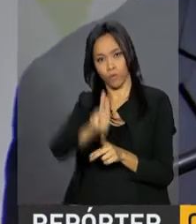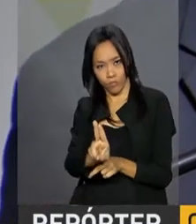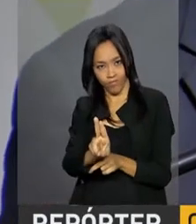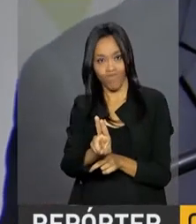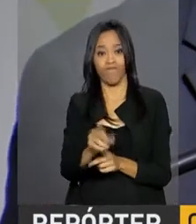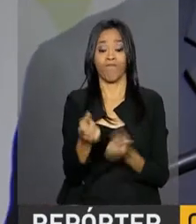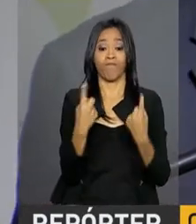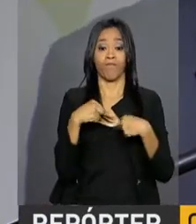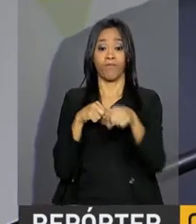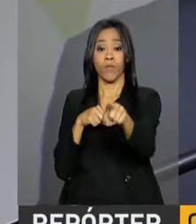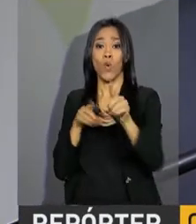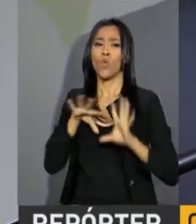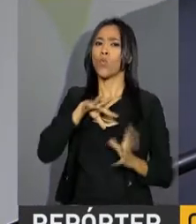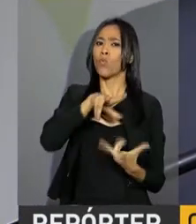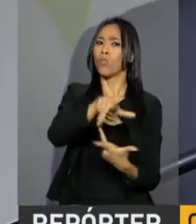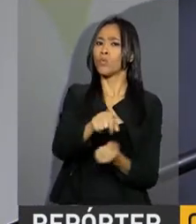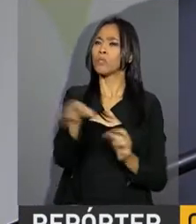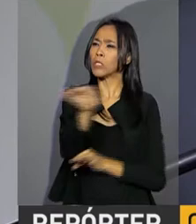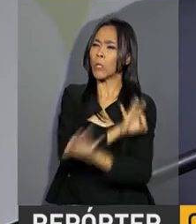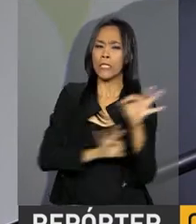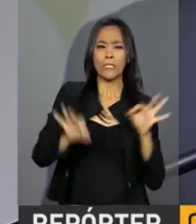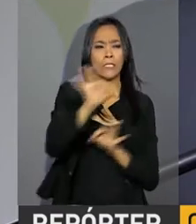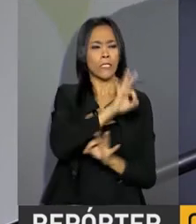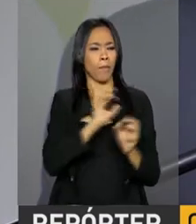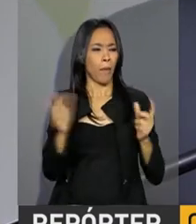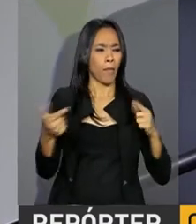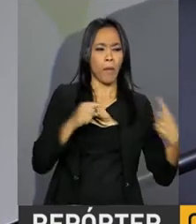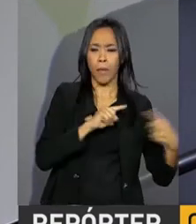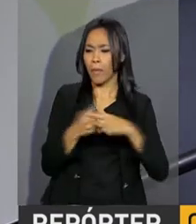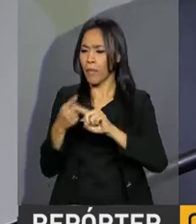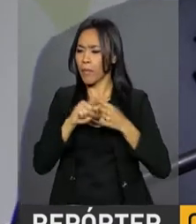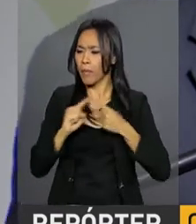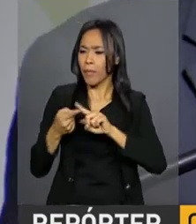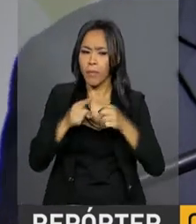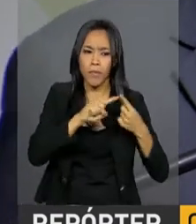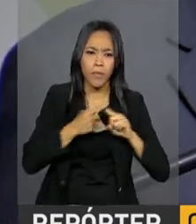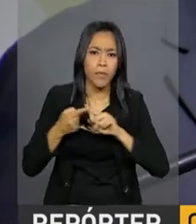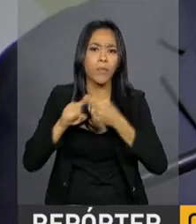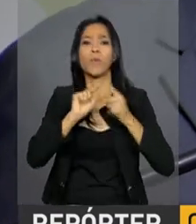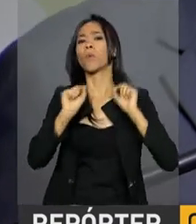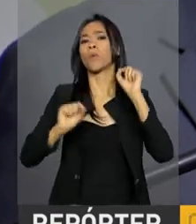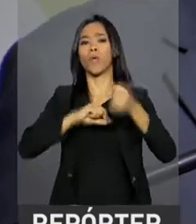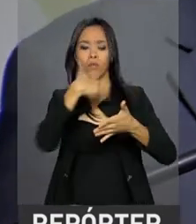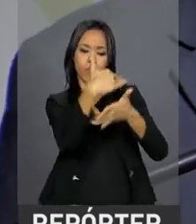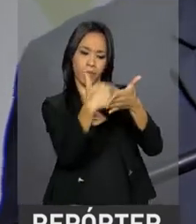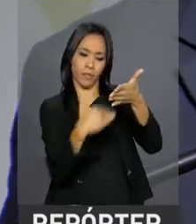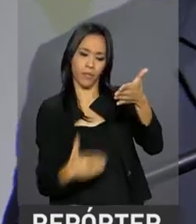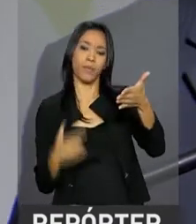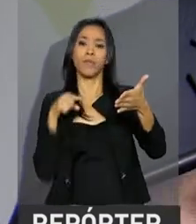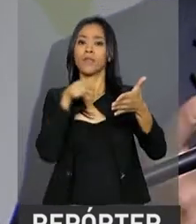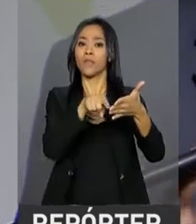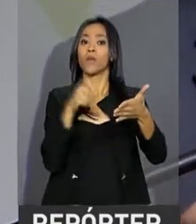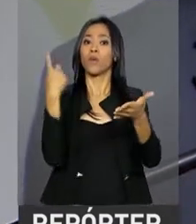organiza pra 2030 sustentável